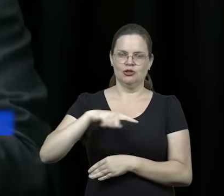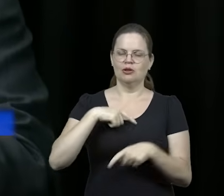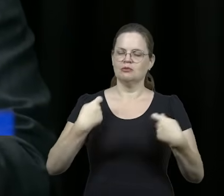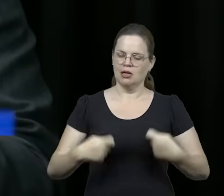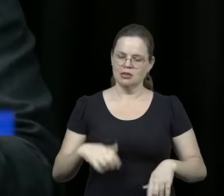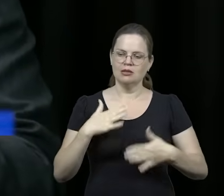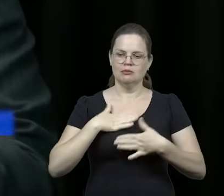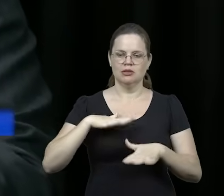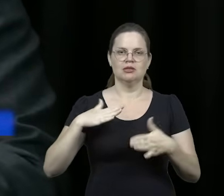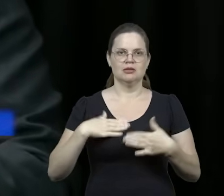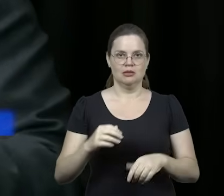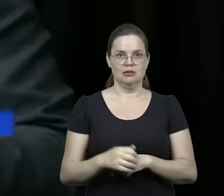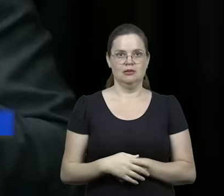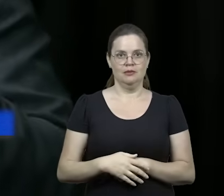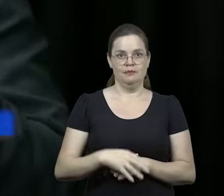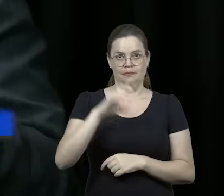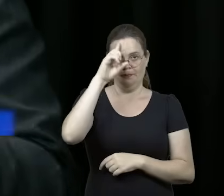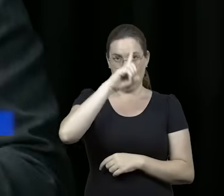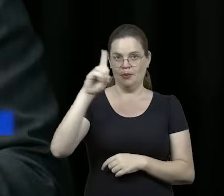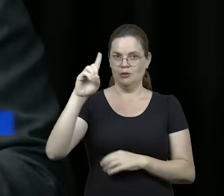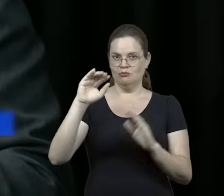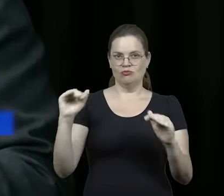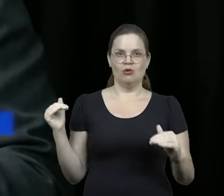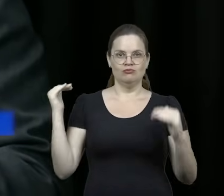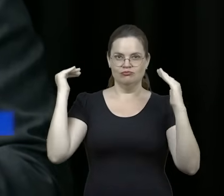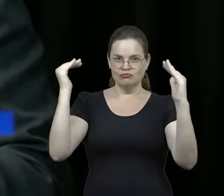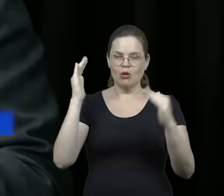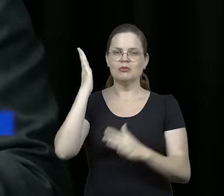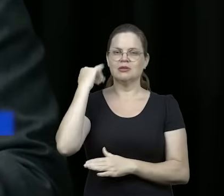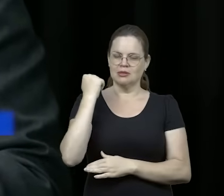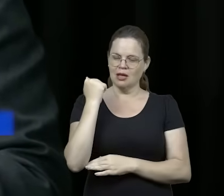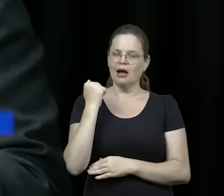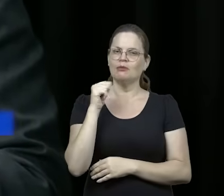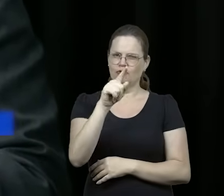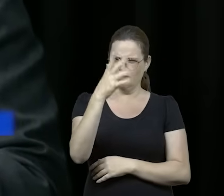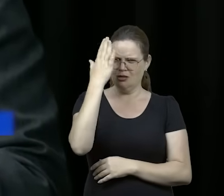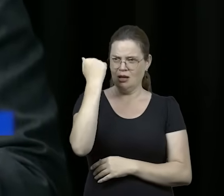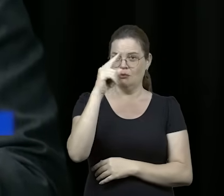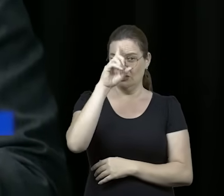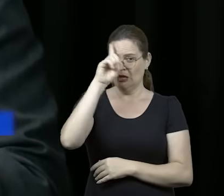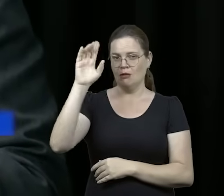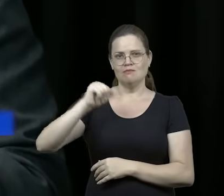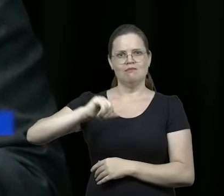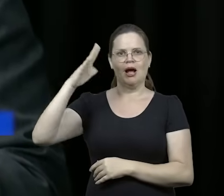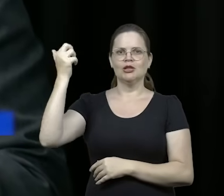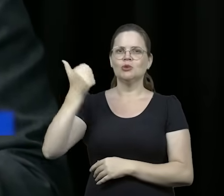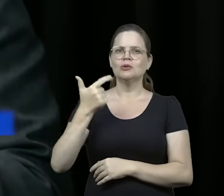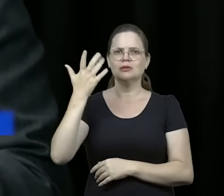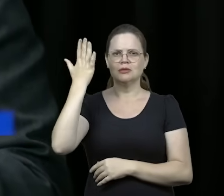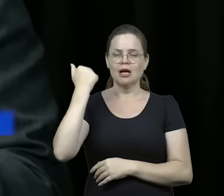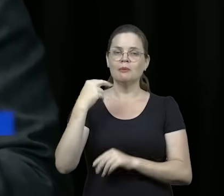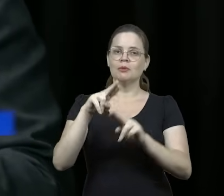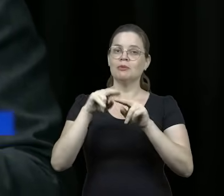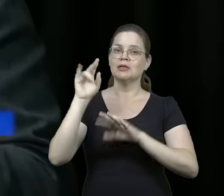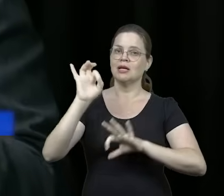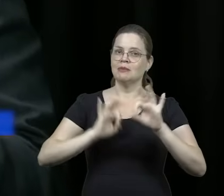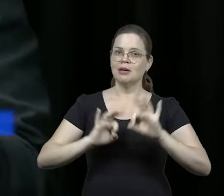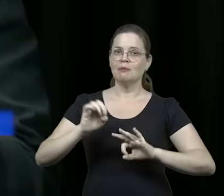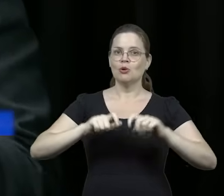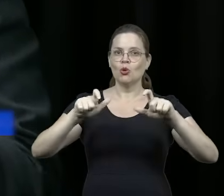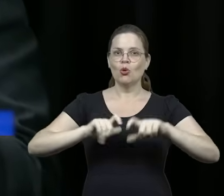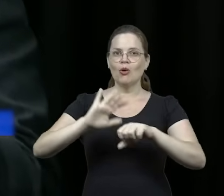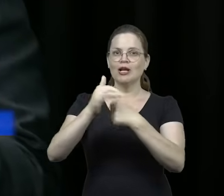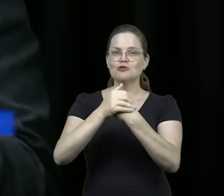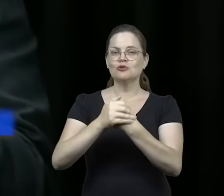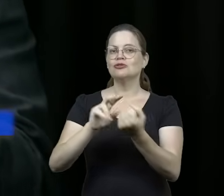descanso, mas o Onipotente sabe muito mais. Por isso ele fez um esconderijo. Por isso